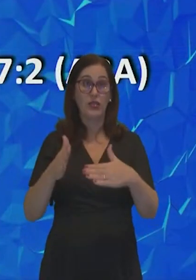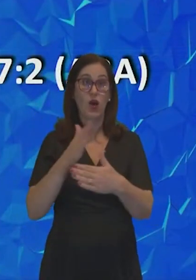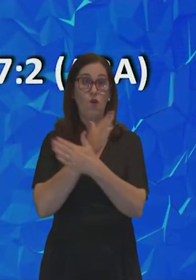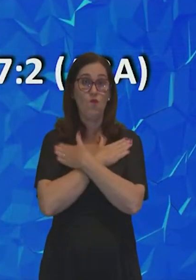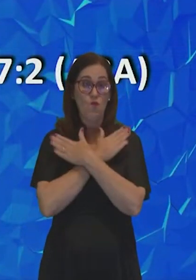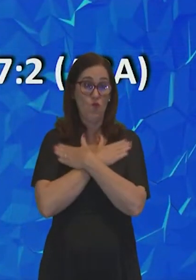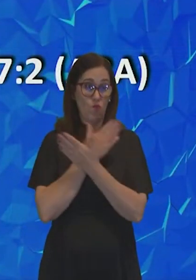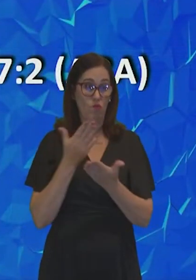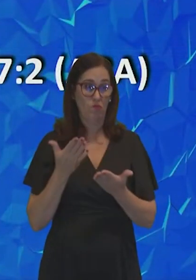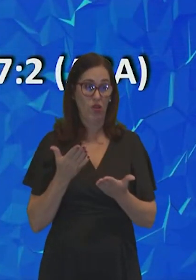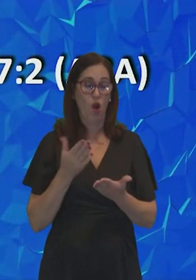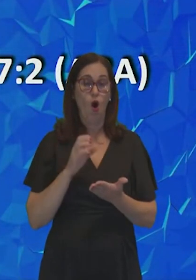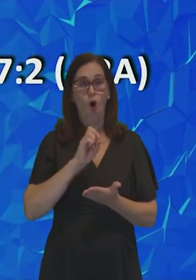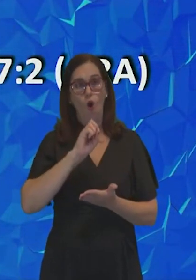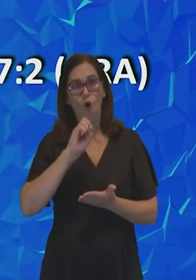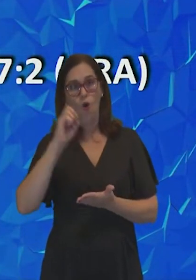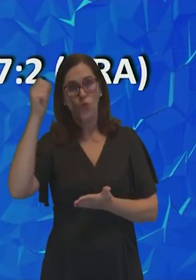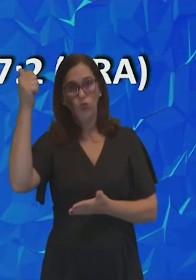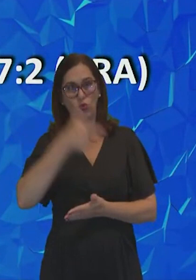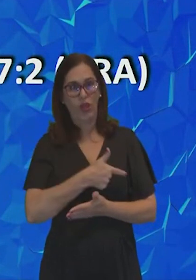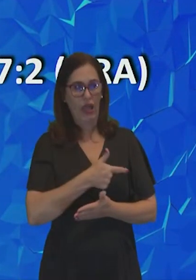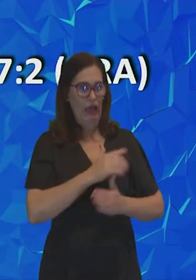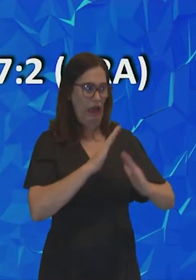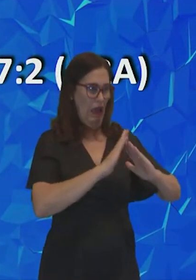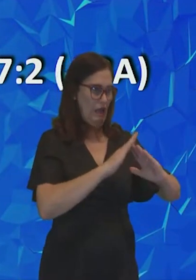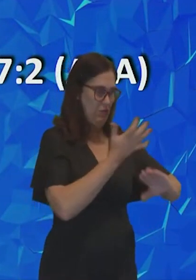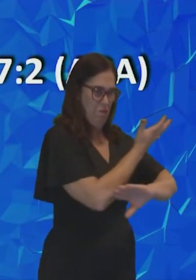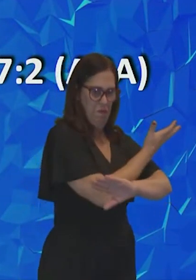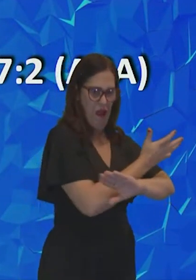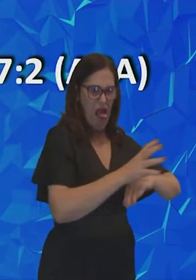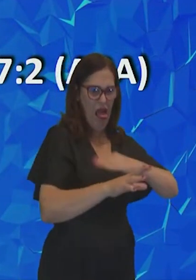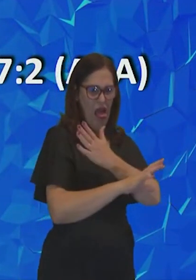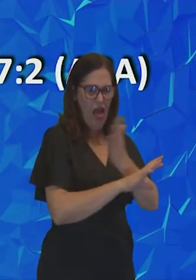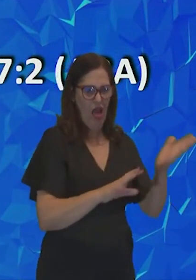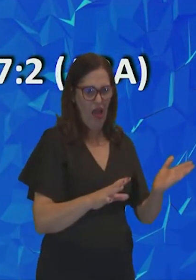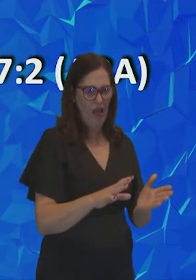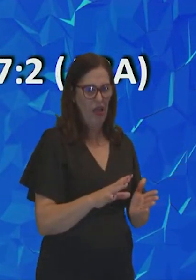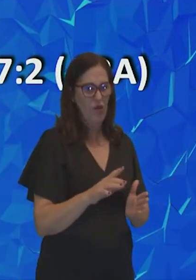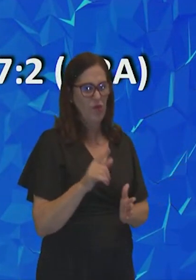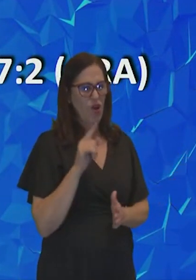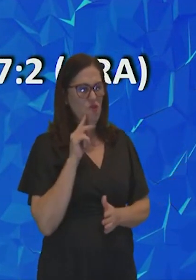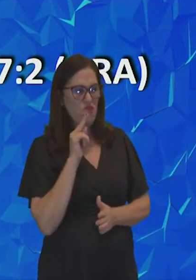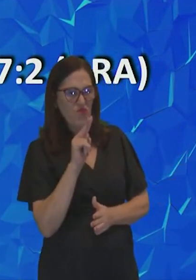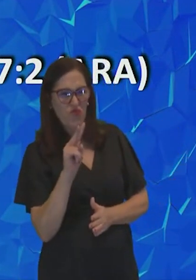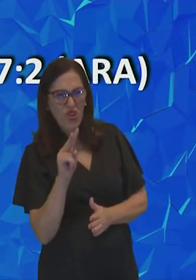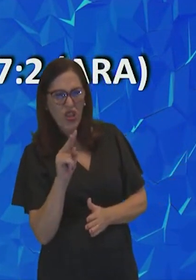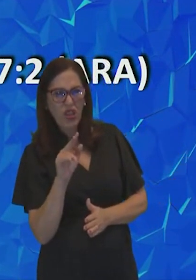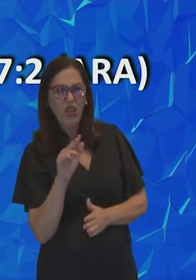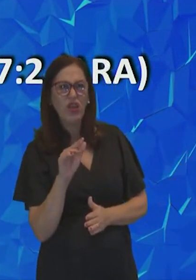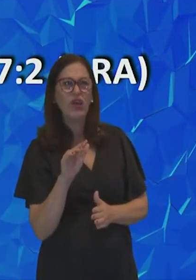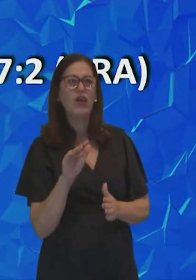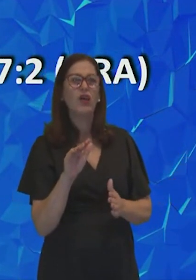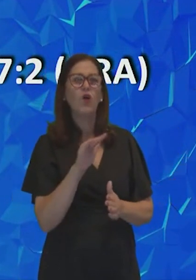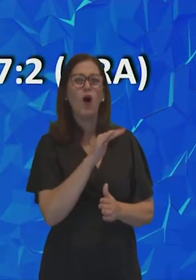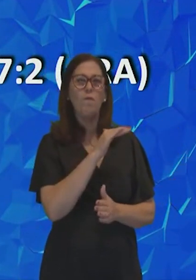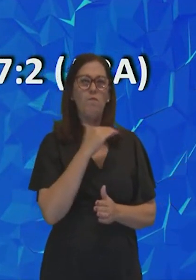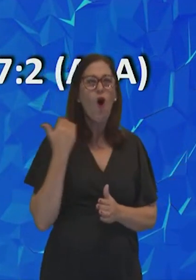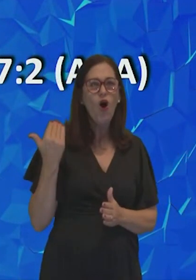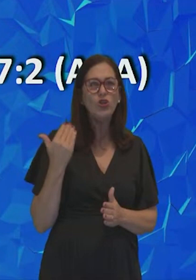onde há banquete, pois naquela se vê o fim de todos os homens e os vivos que o tomem